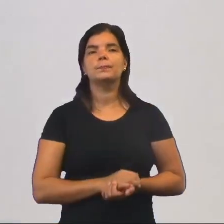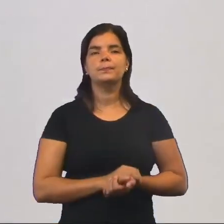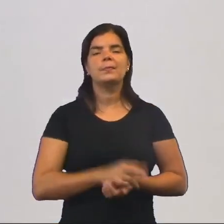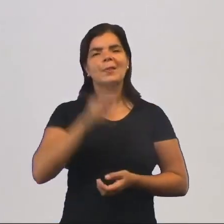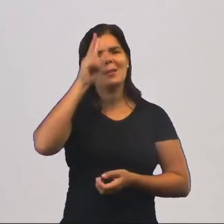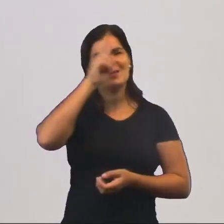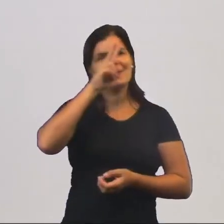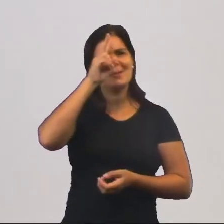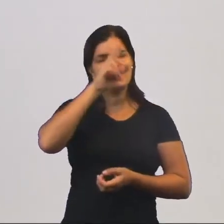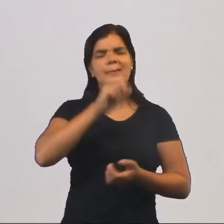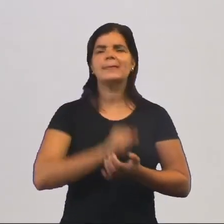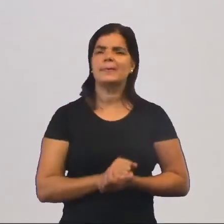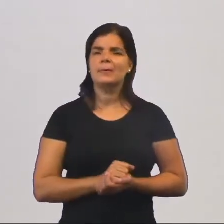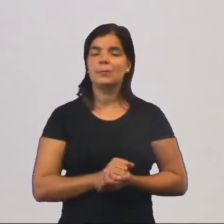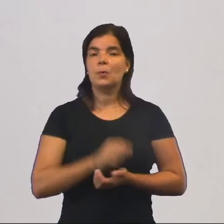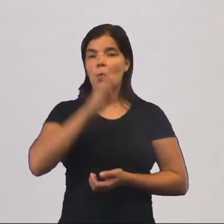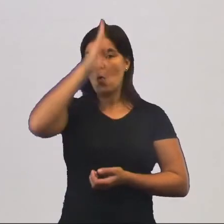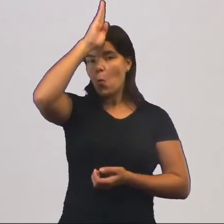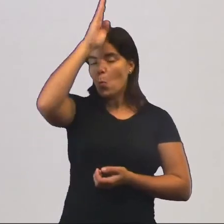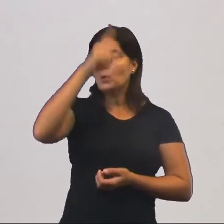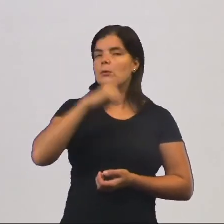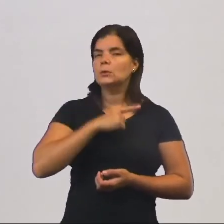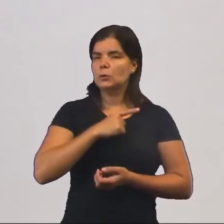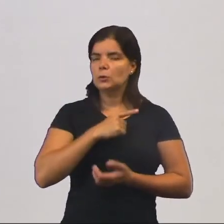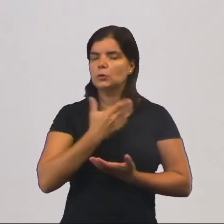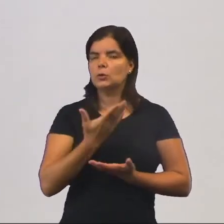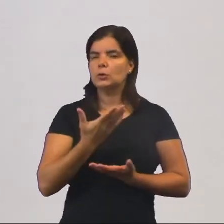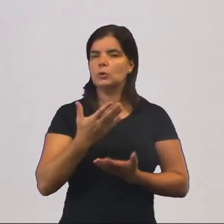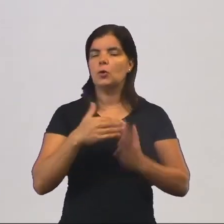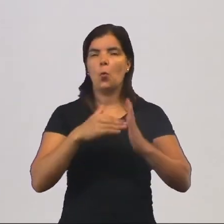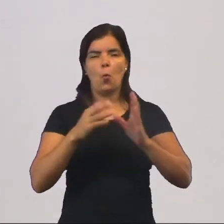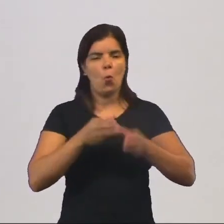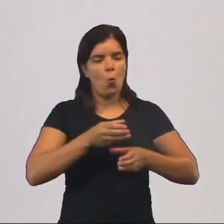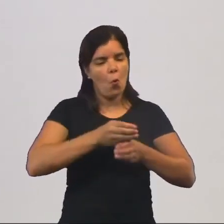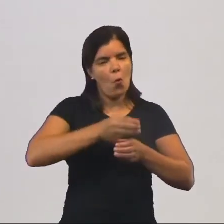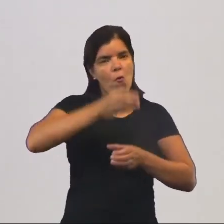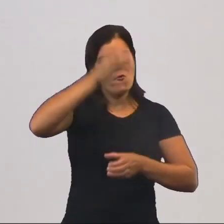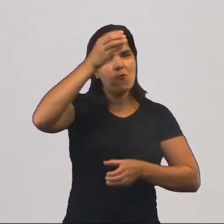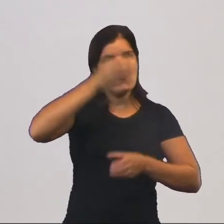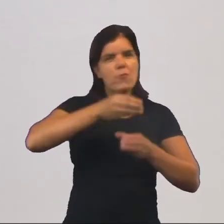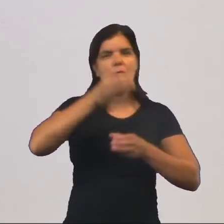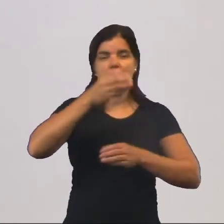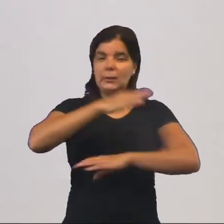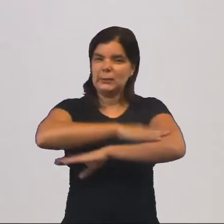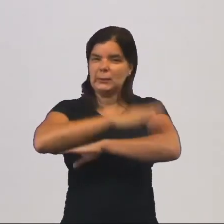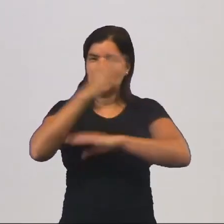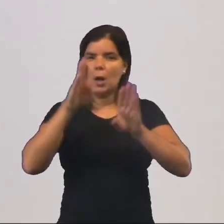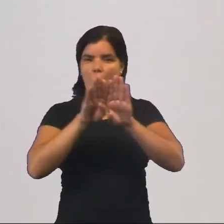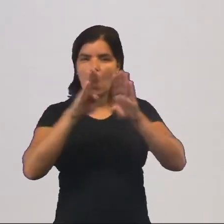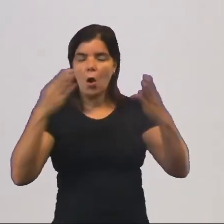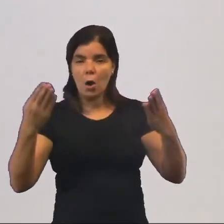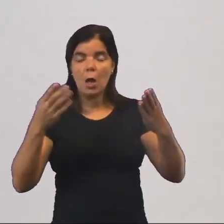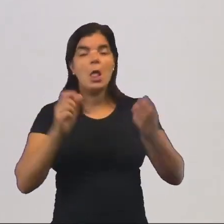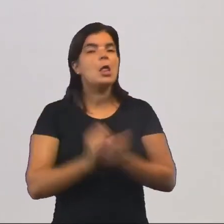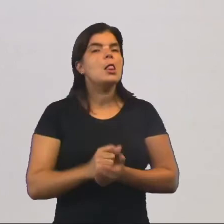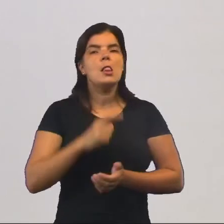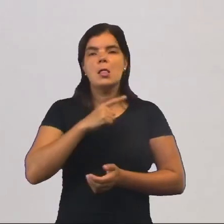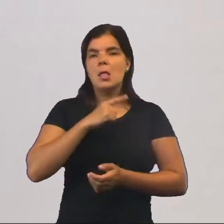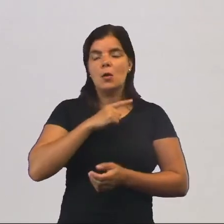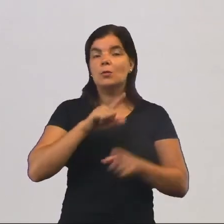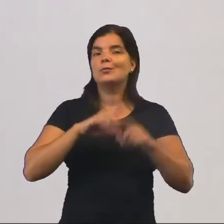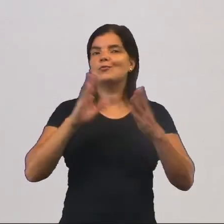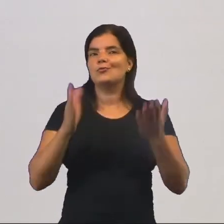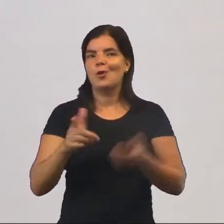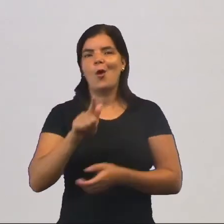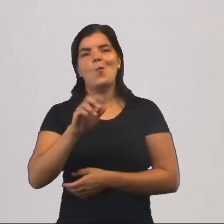Lembra que eu falei que o românico ele tinha um estilo mais assim, com os pilares grossos, as janelas mais estreitas, então não tinha vitrais.